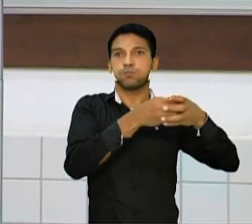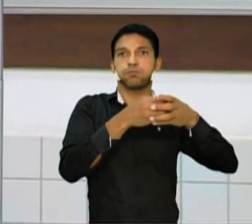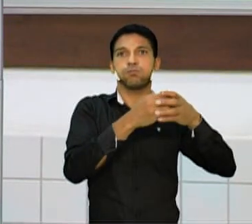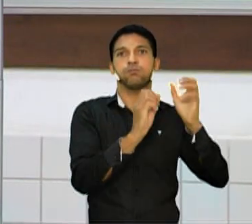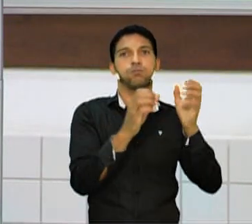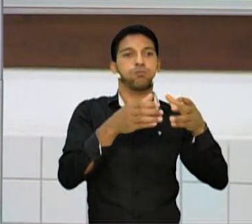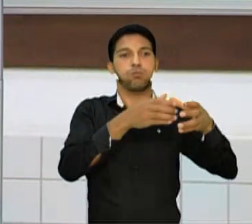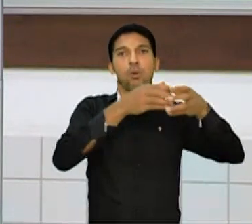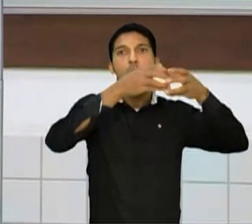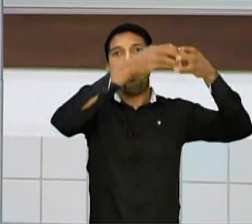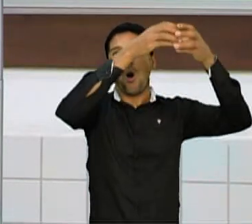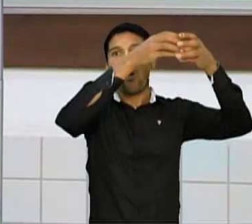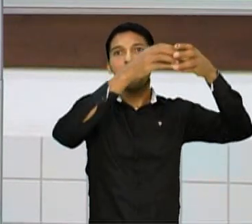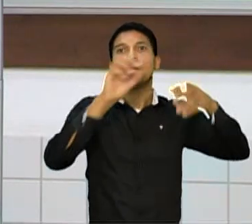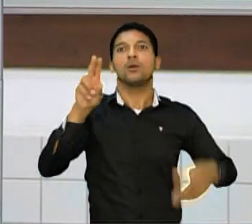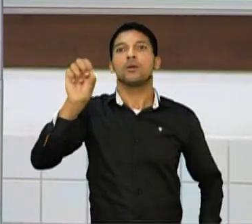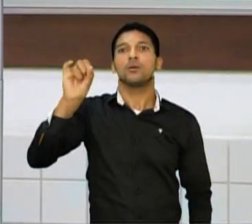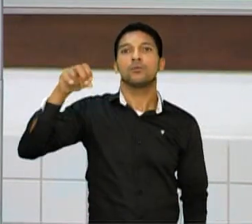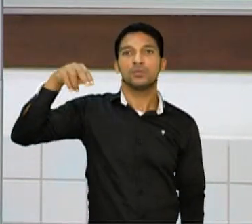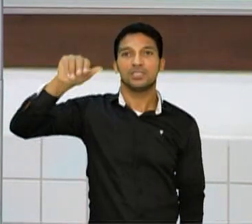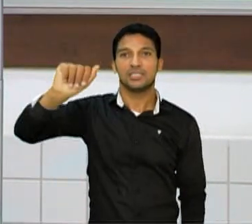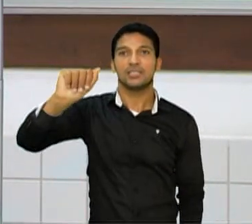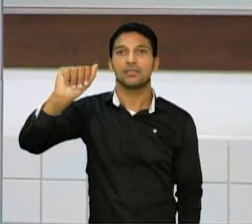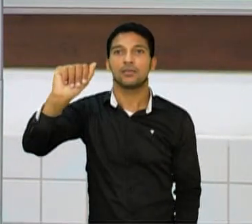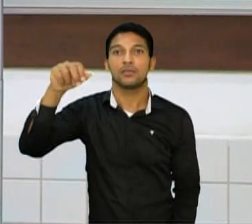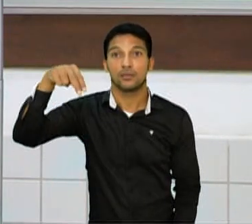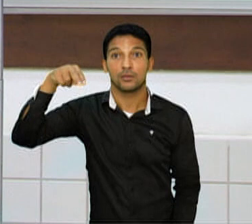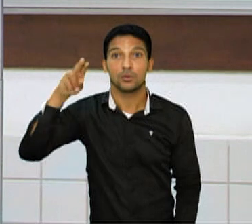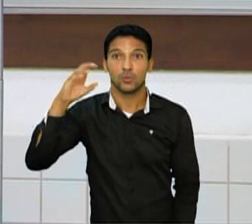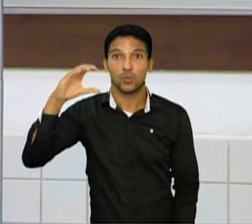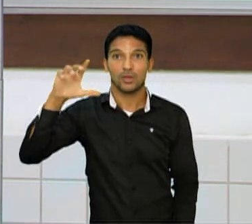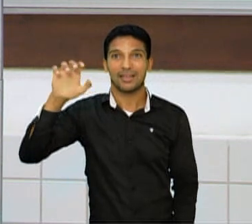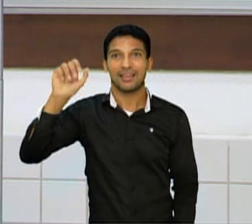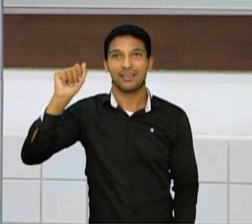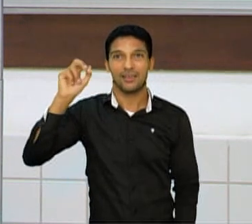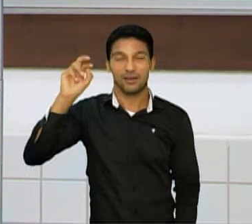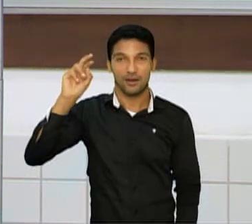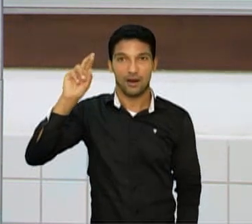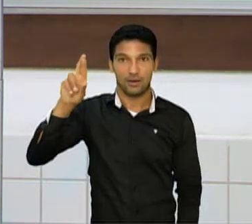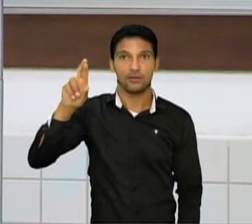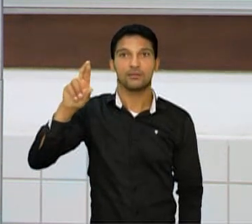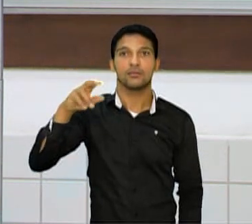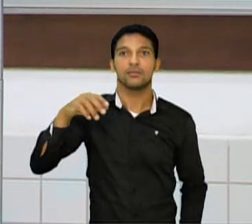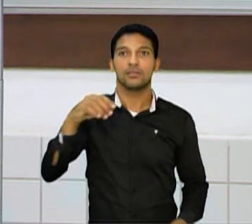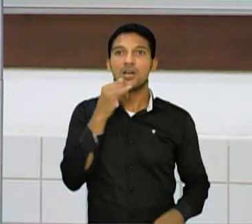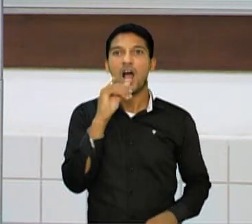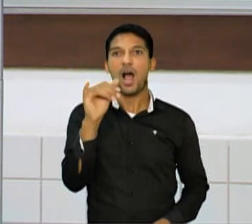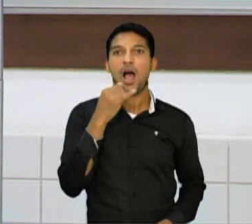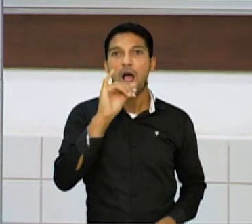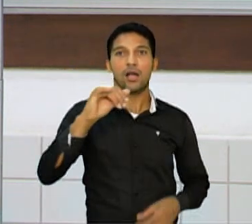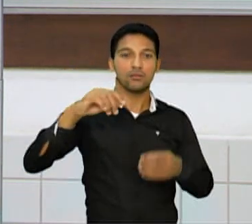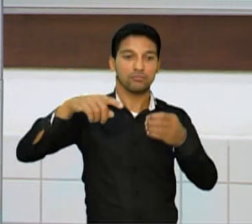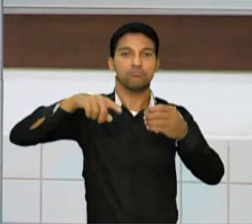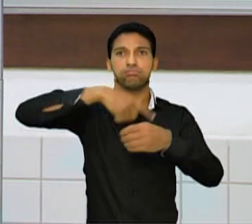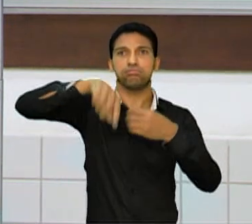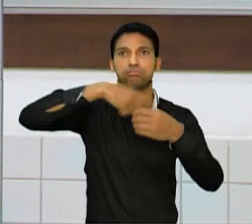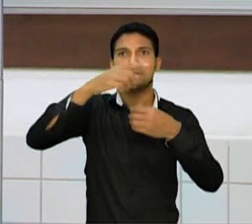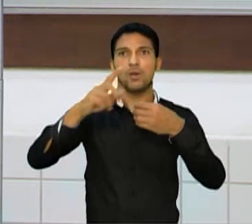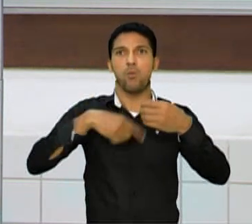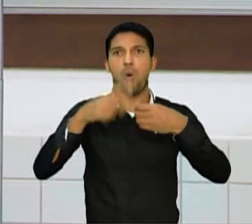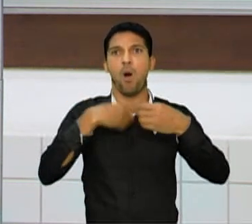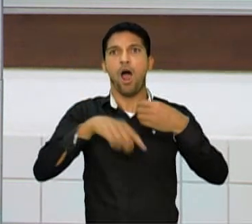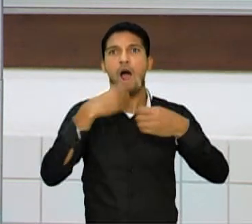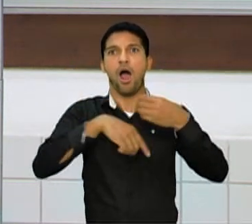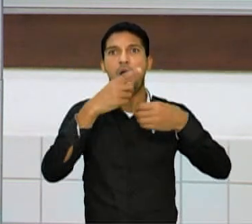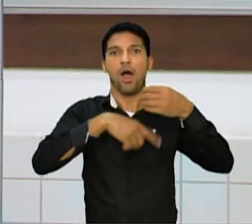risco ambiental. Então, é aquela situação que eu já tinha comentado, que toda a área de fonte energética deve ser